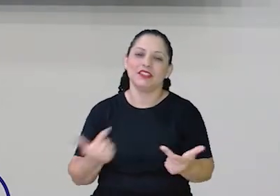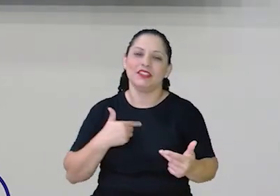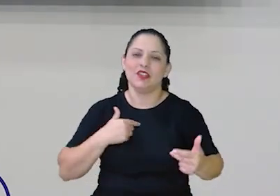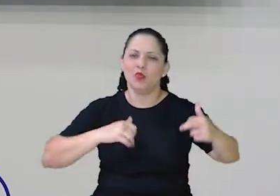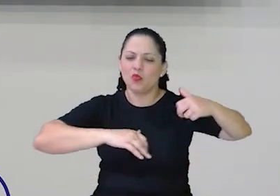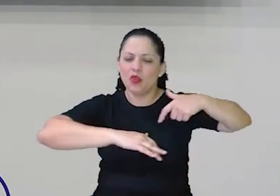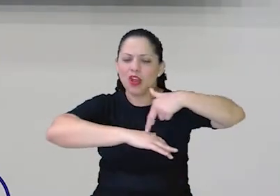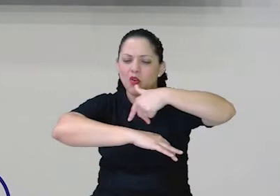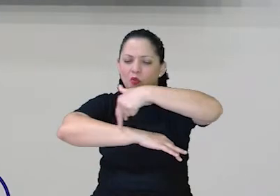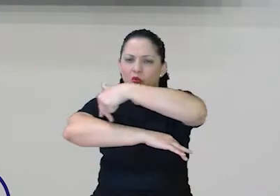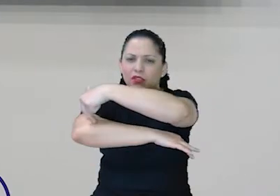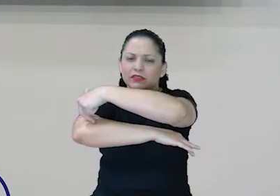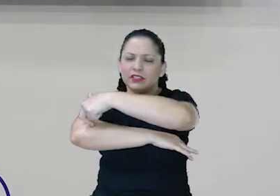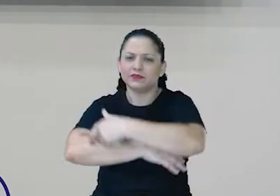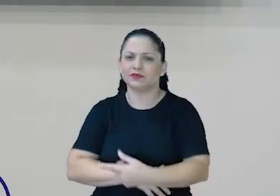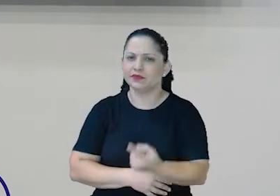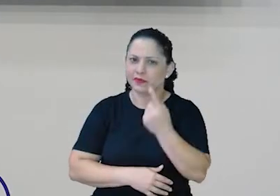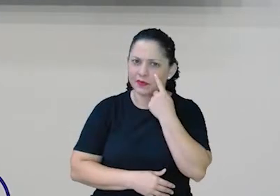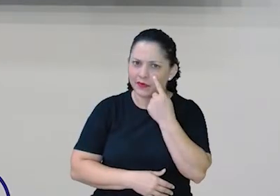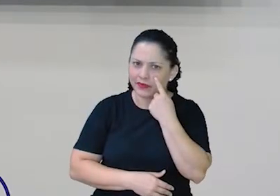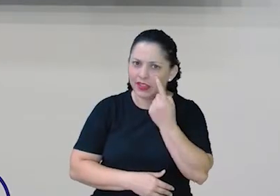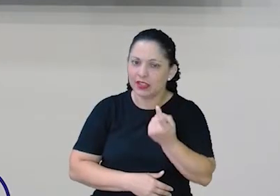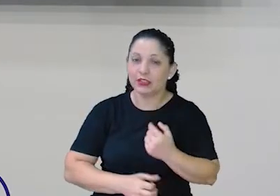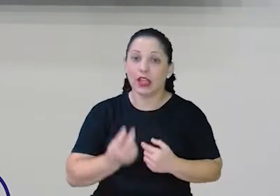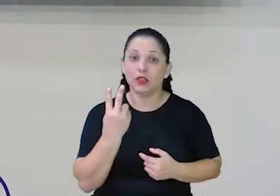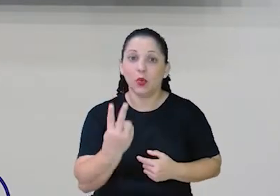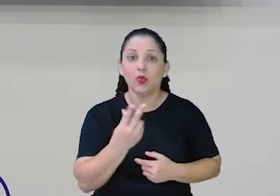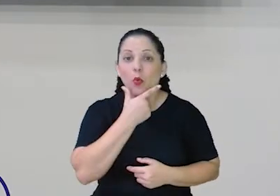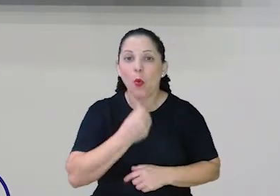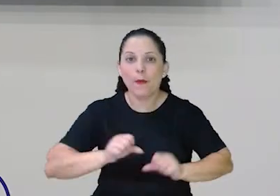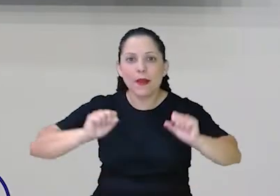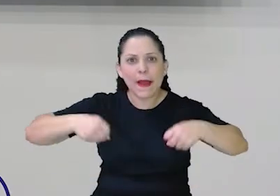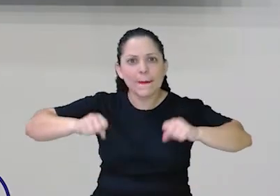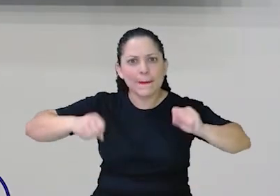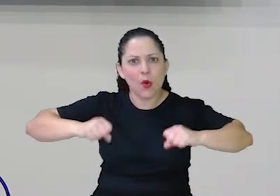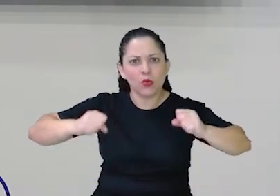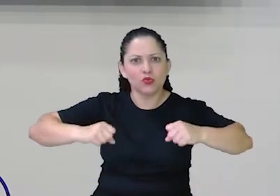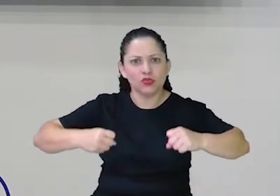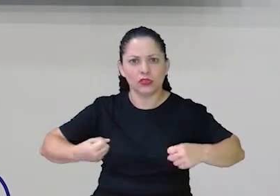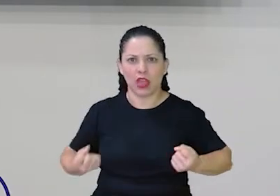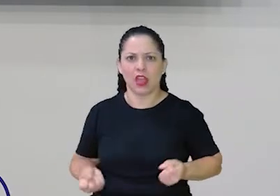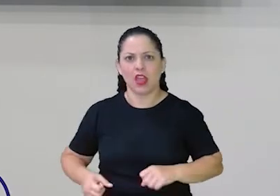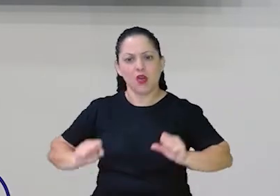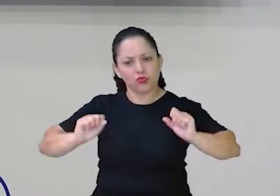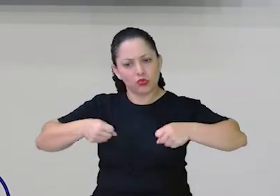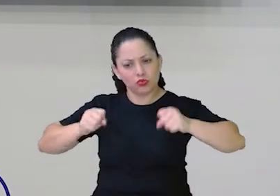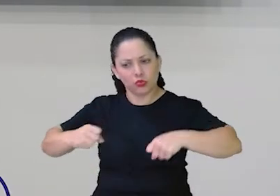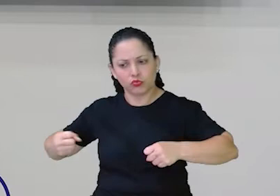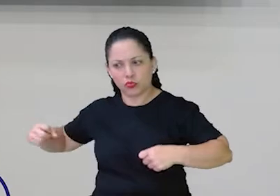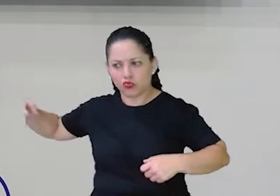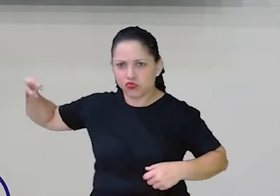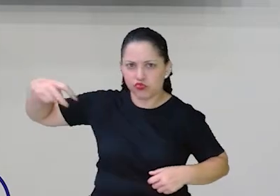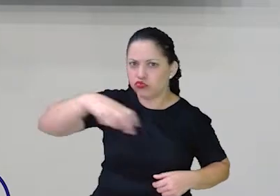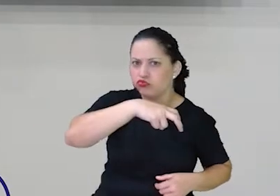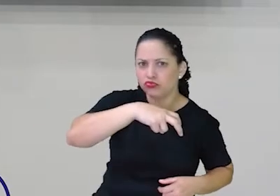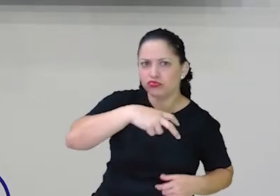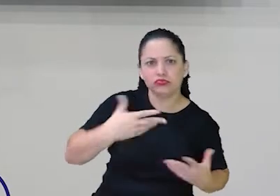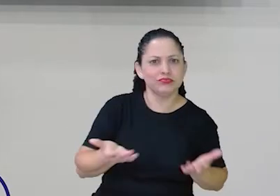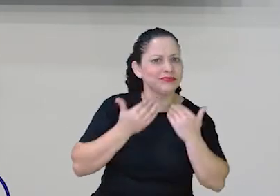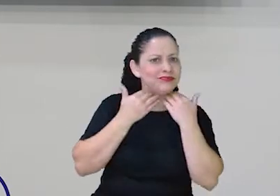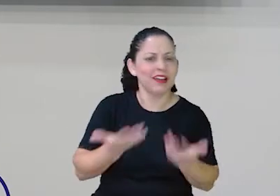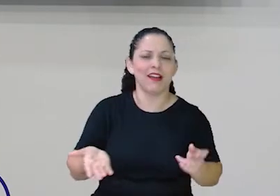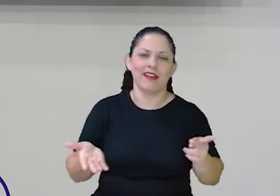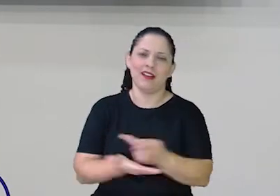que aconteceu? 2 motoqueiros passaram pela viela, eu só observando. E nem aí para os pedestres,